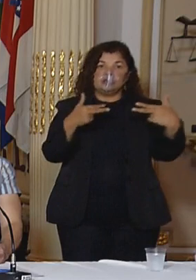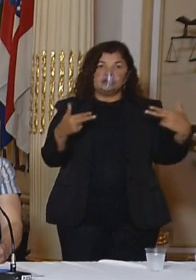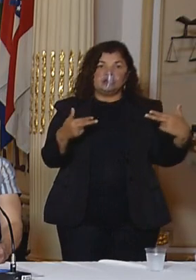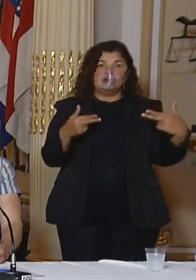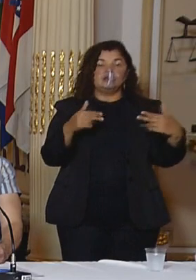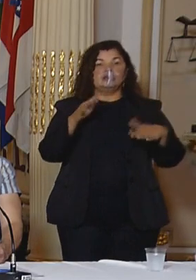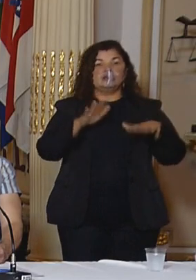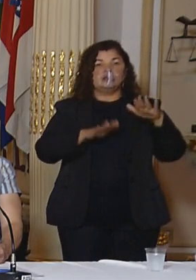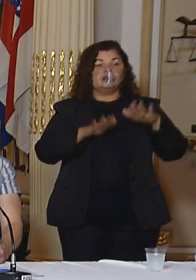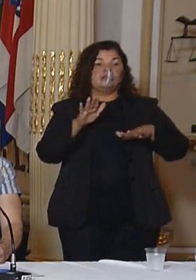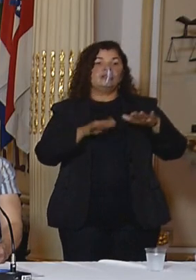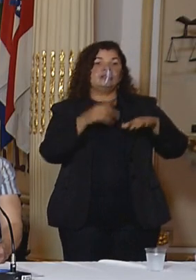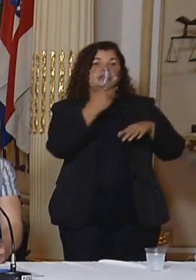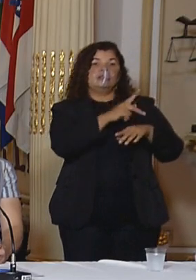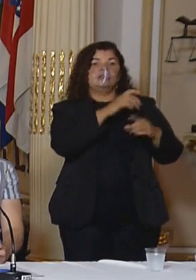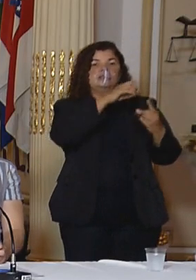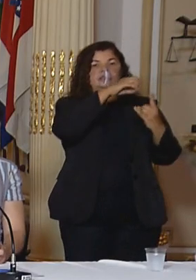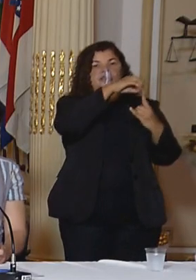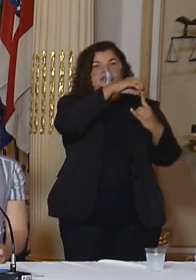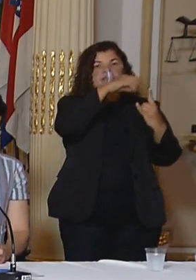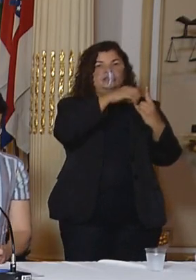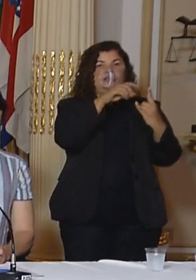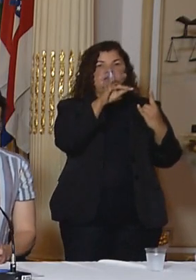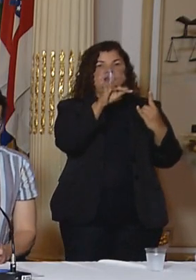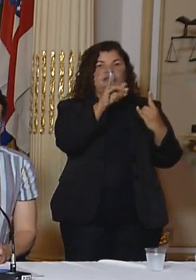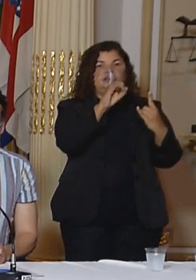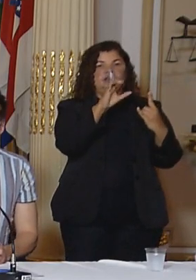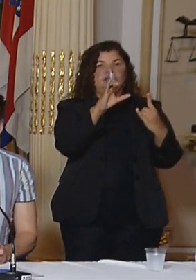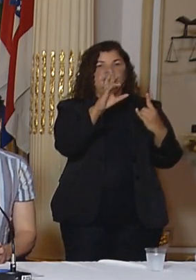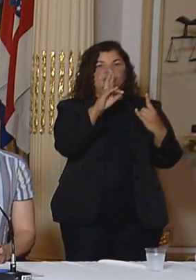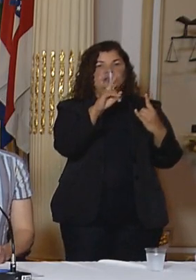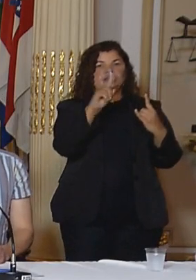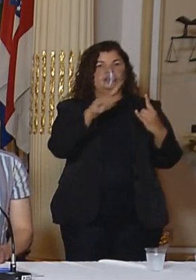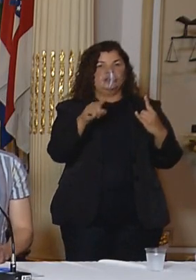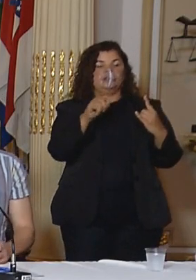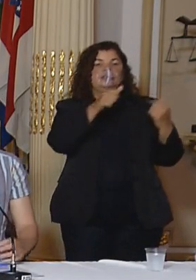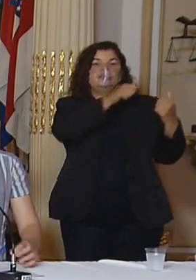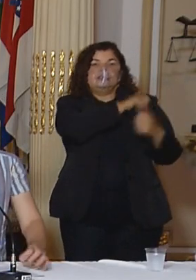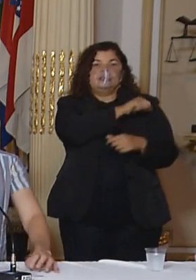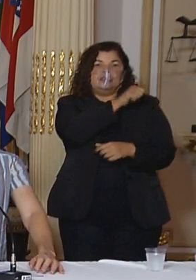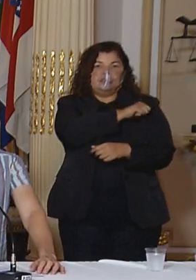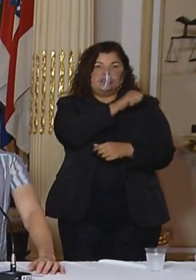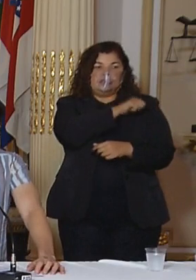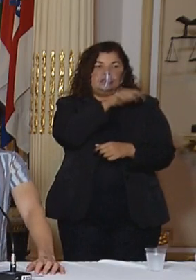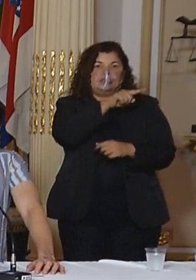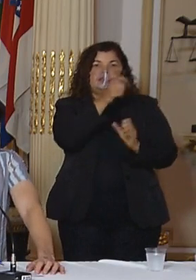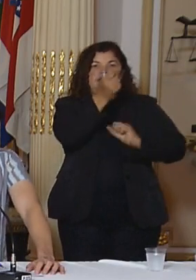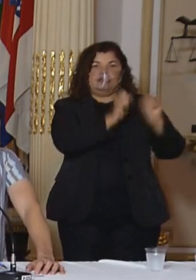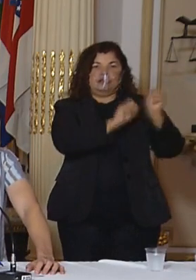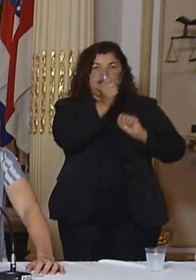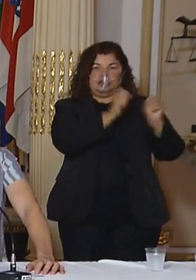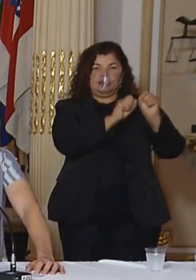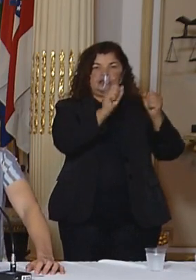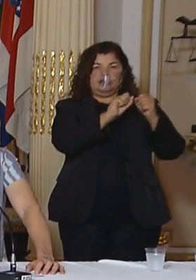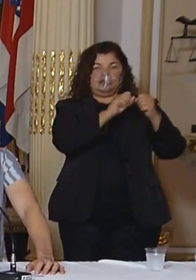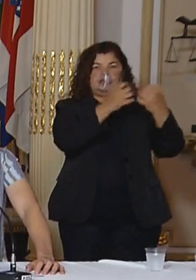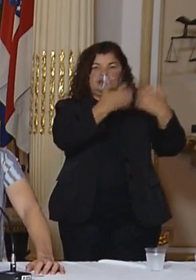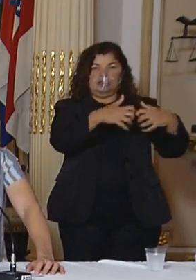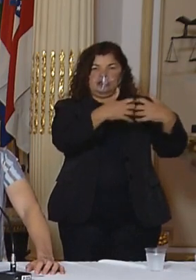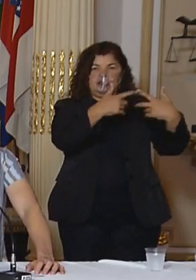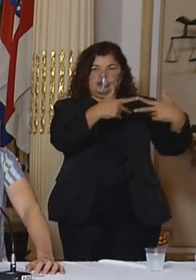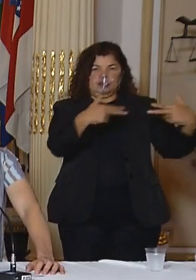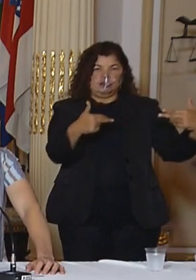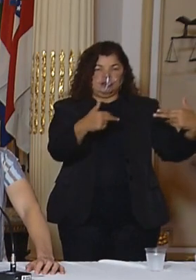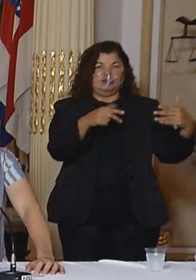à Fiocruz e especialmente à unidade do Rio de Janeiro, que é a fábrica de insumos para